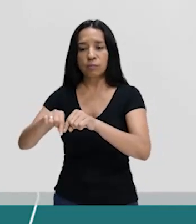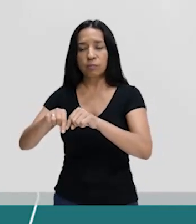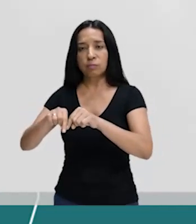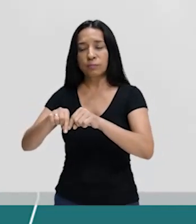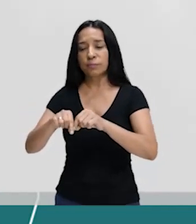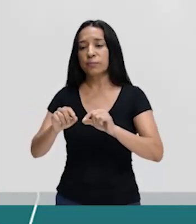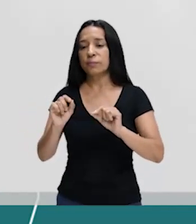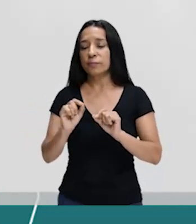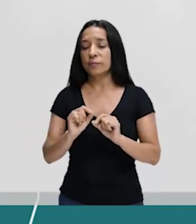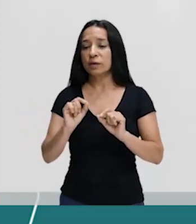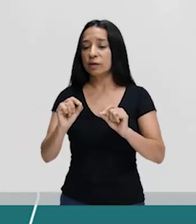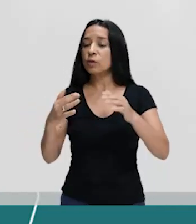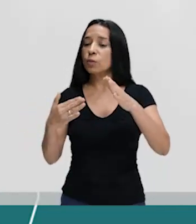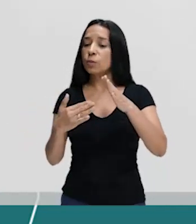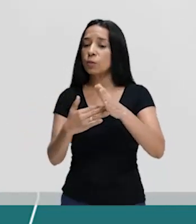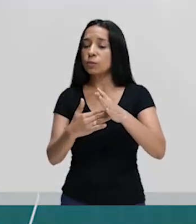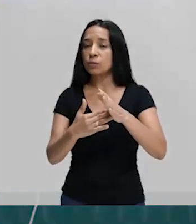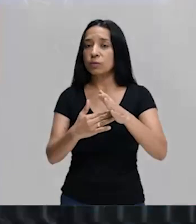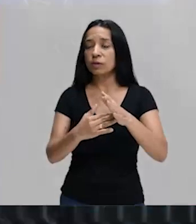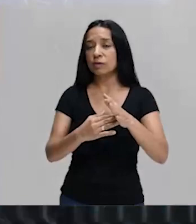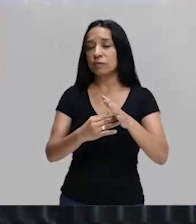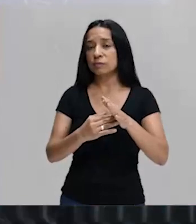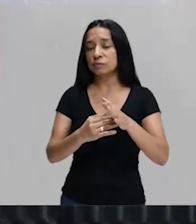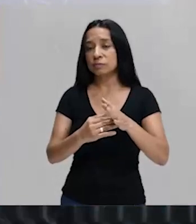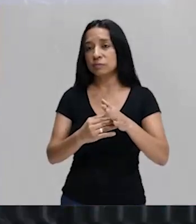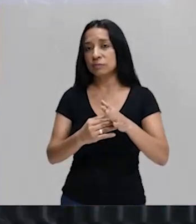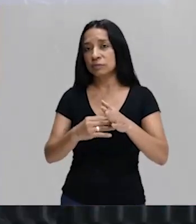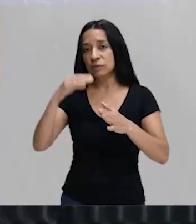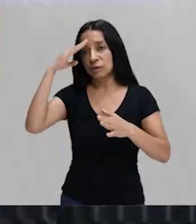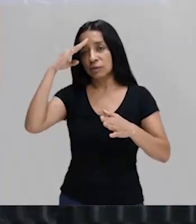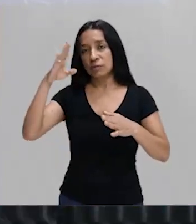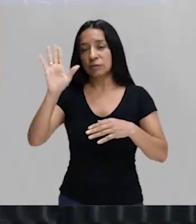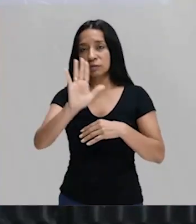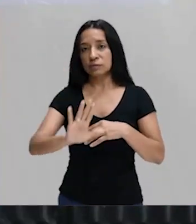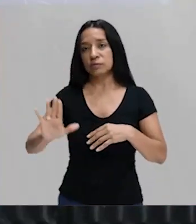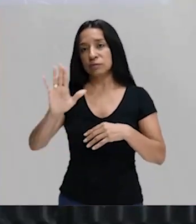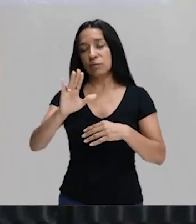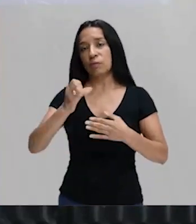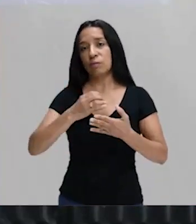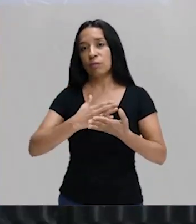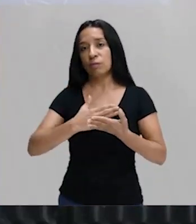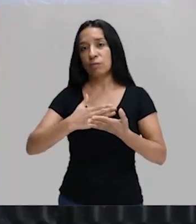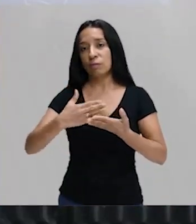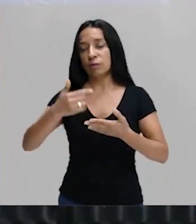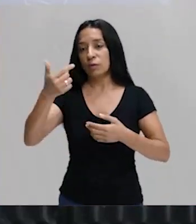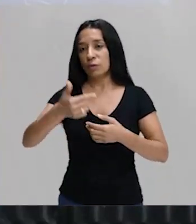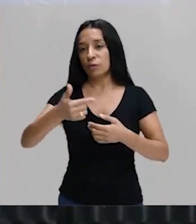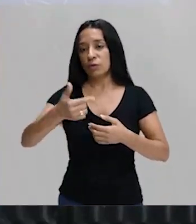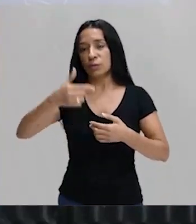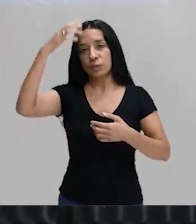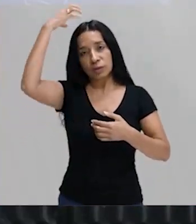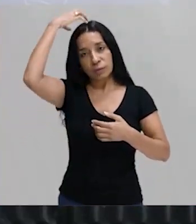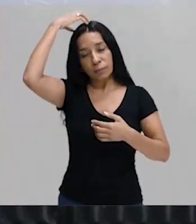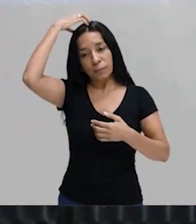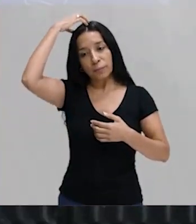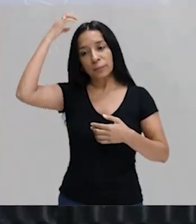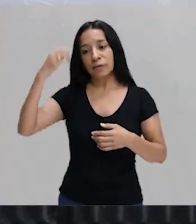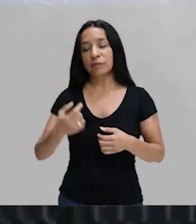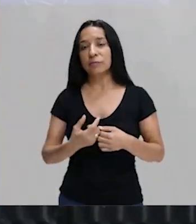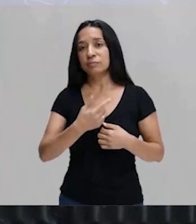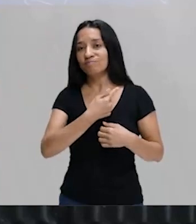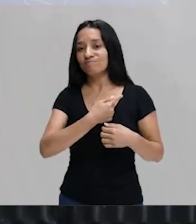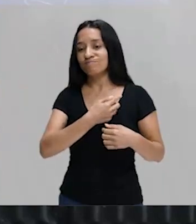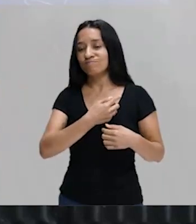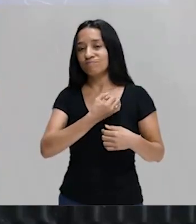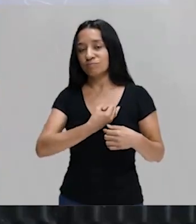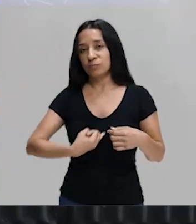Nacional. A partir do Segundo Império, a partir do momento que Dom Pedro chega no poder, o controle da Guarda Nacional,